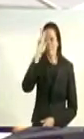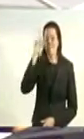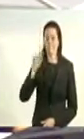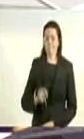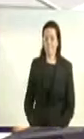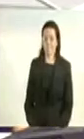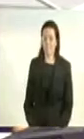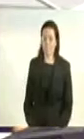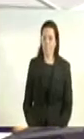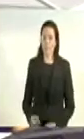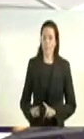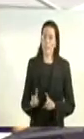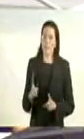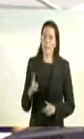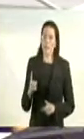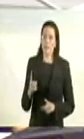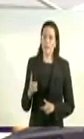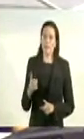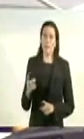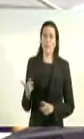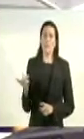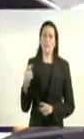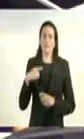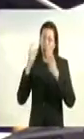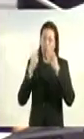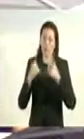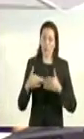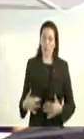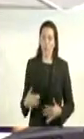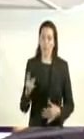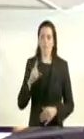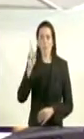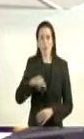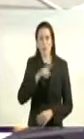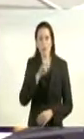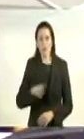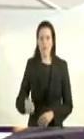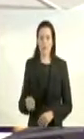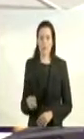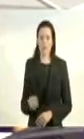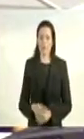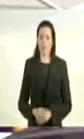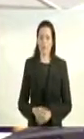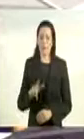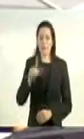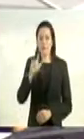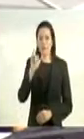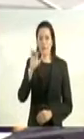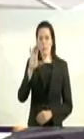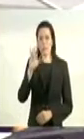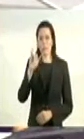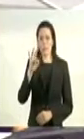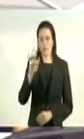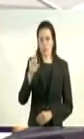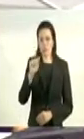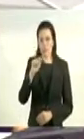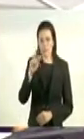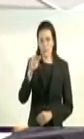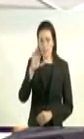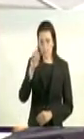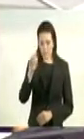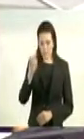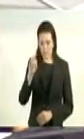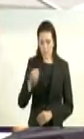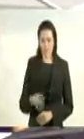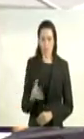das licitações anteriores, já que o atual Conselho,